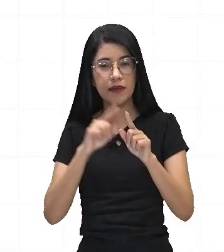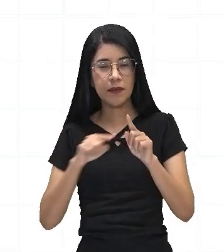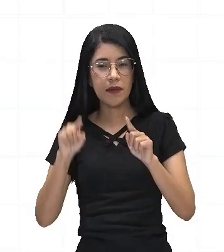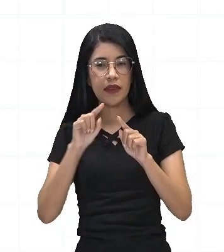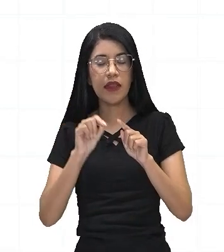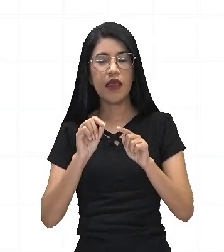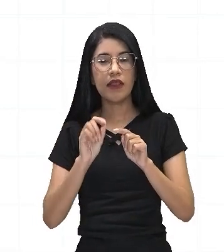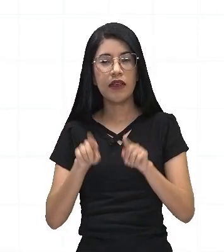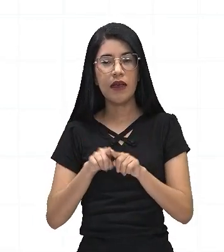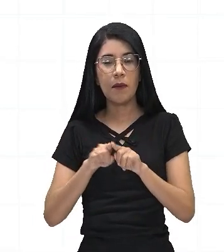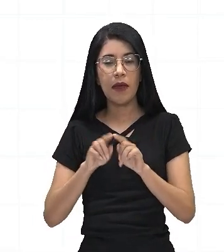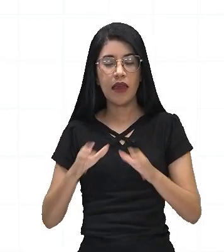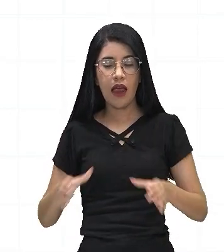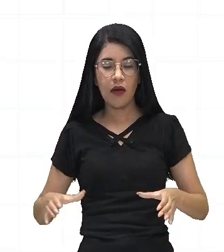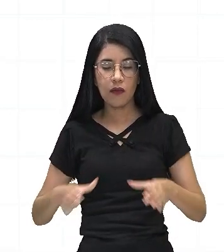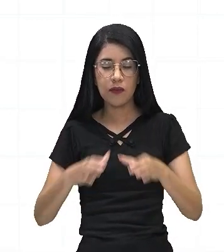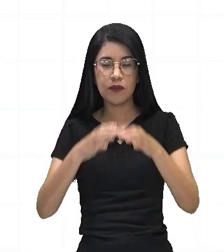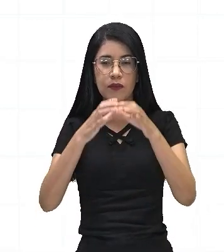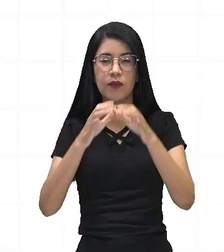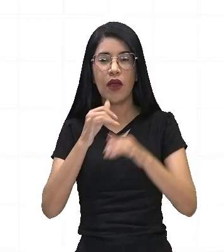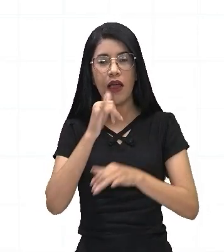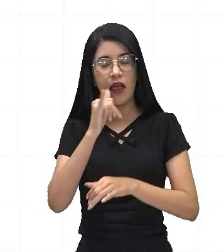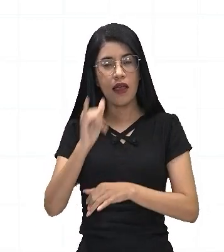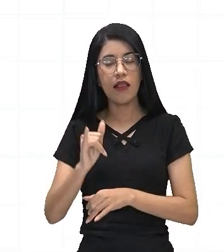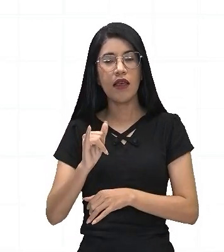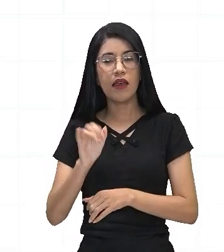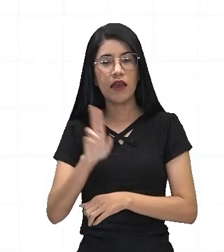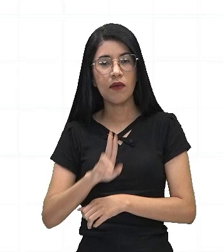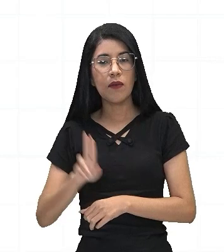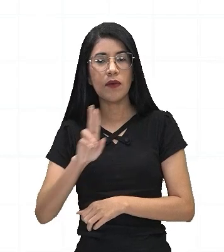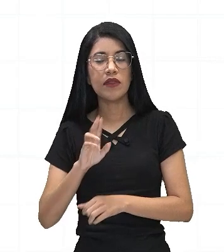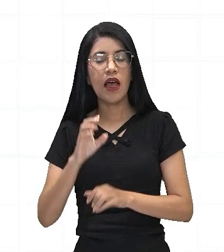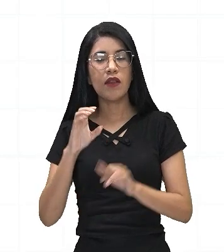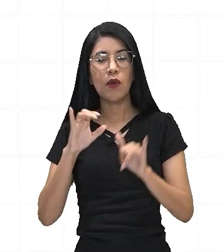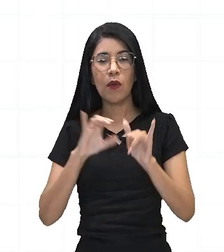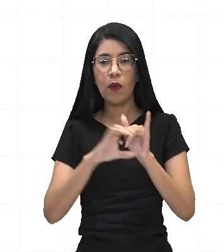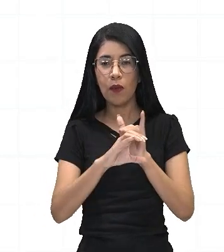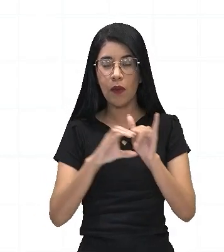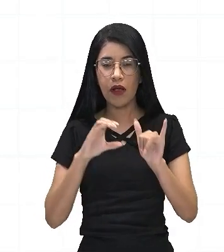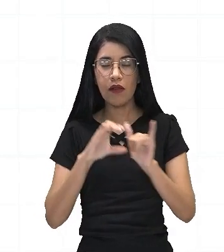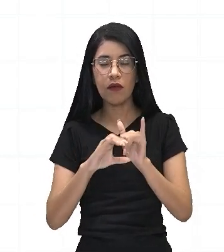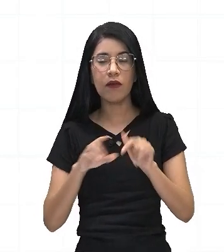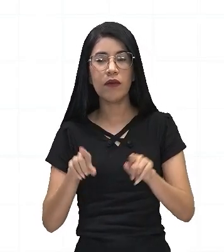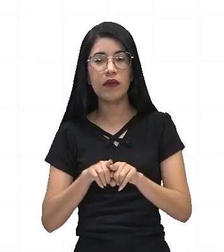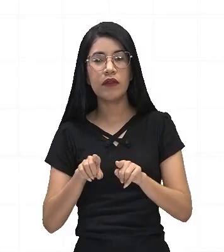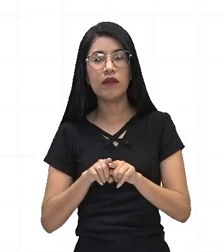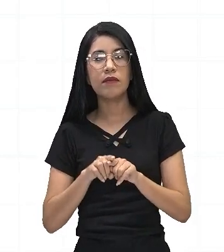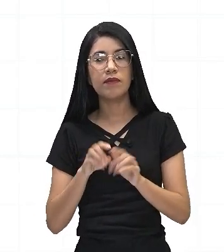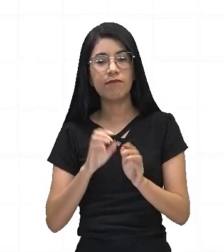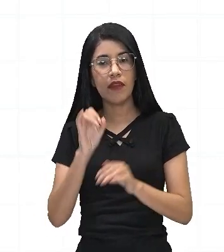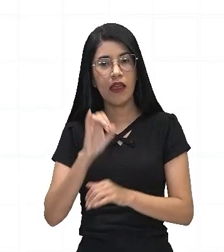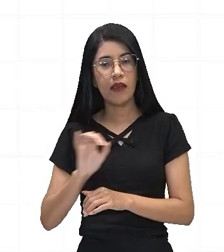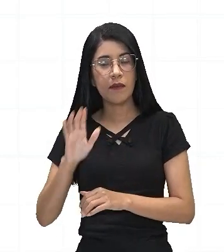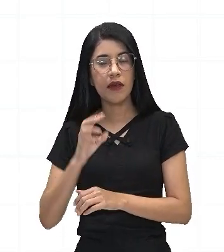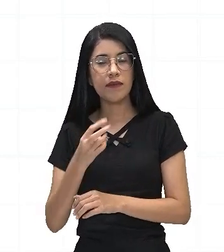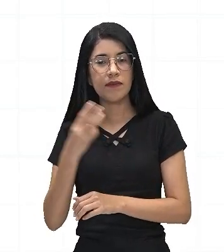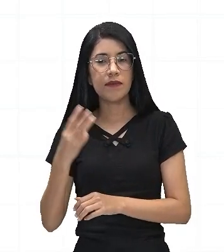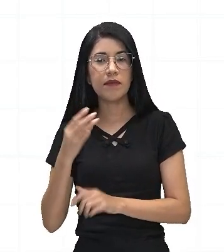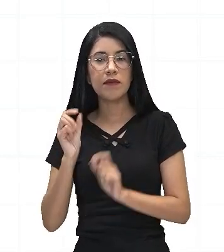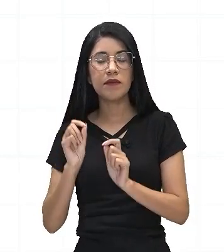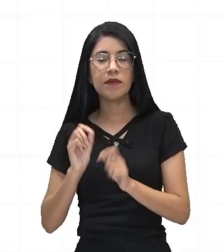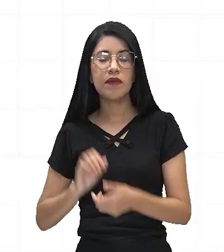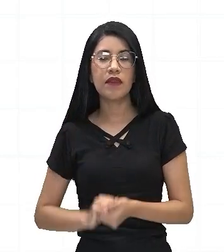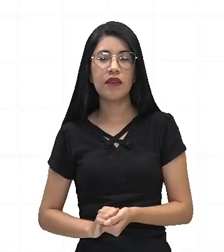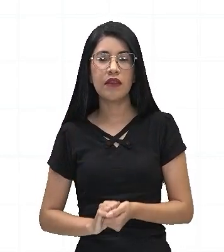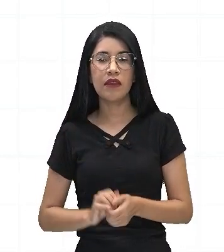usinas termoelétricas, aquela que vai utilizar também o calor, E na outra imagem você visualiza e relembra com a gente